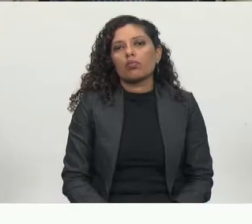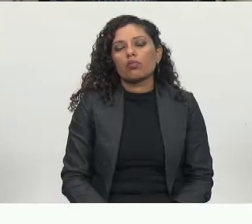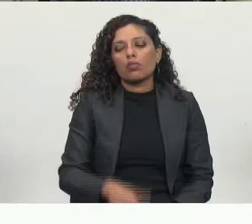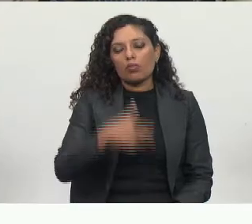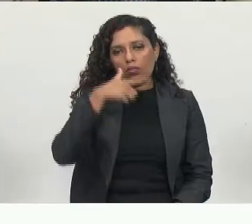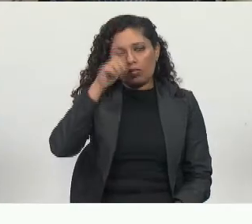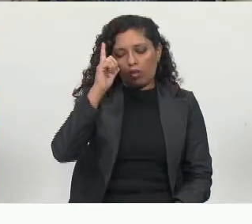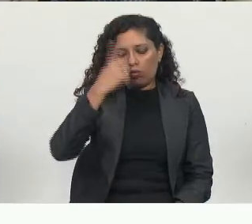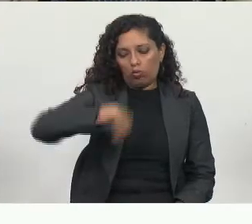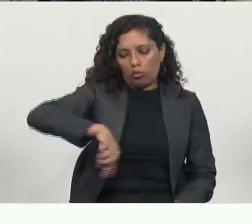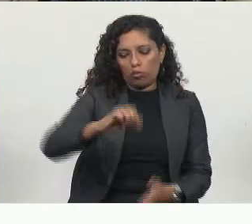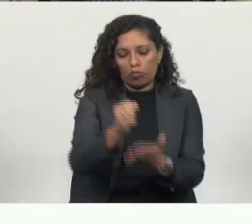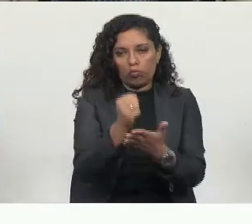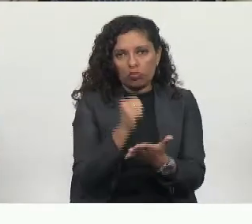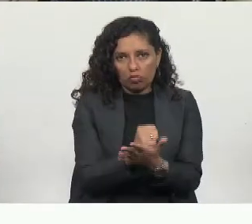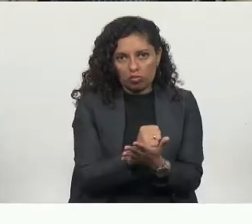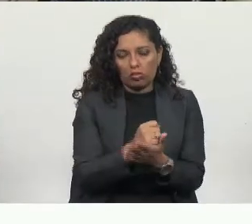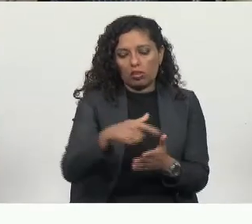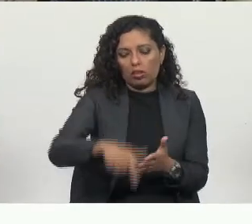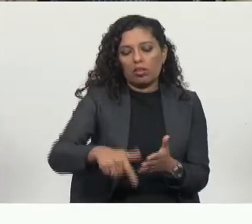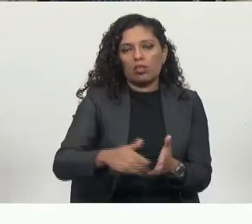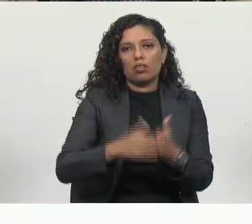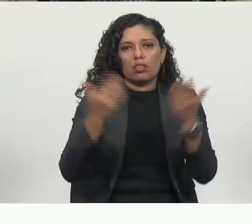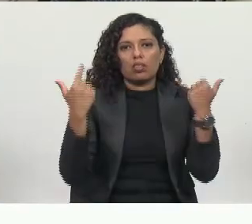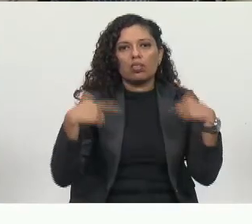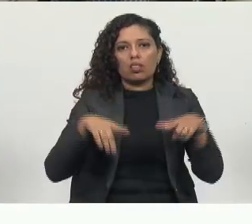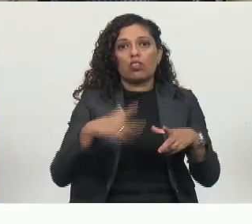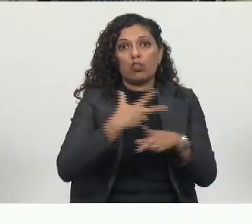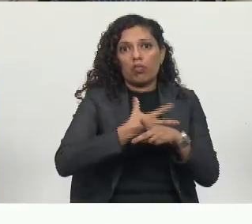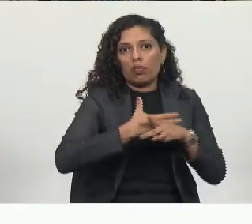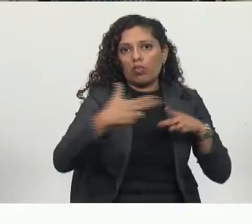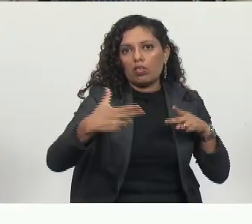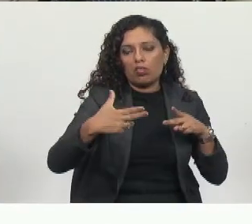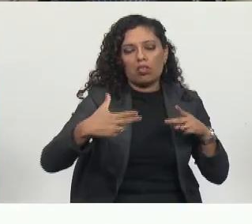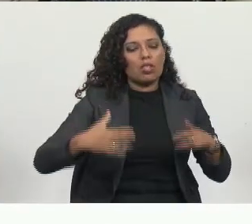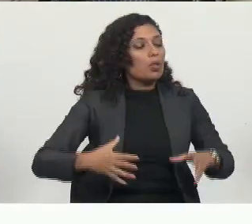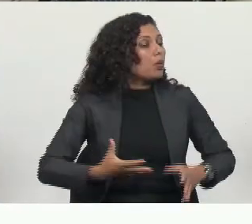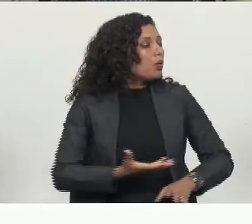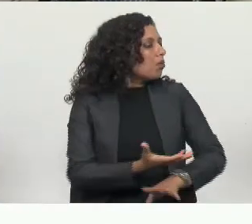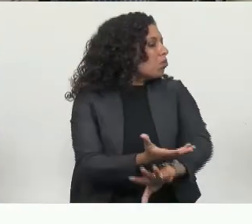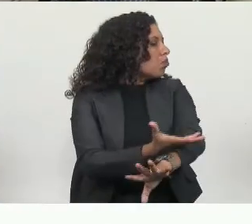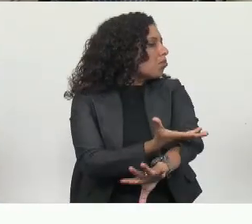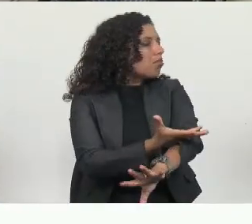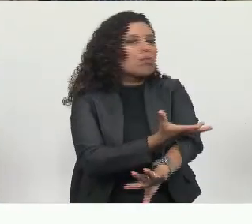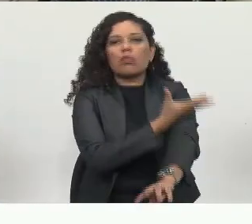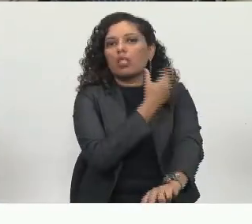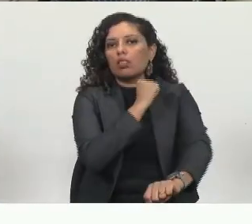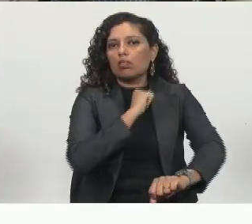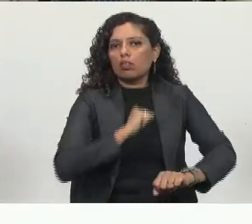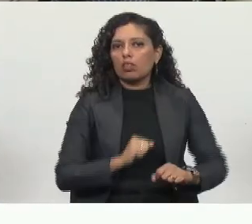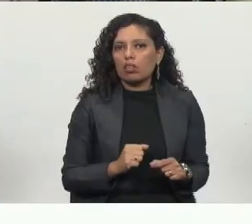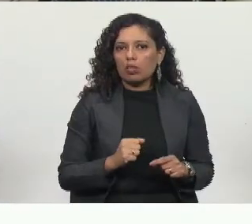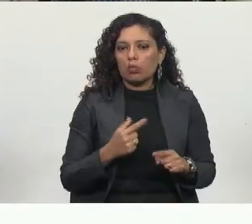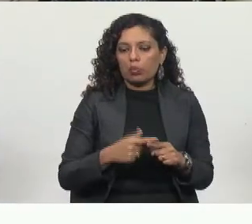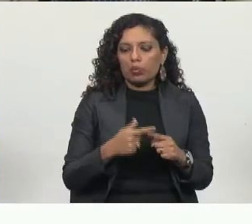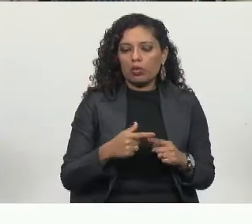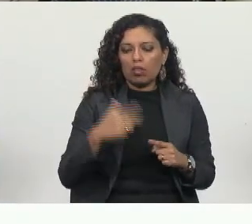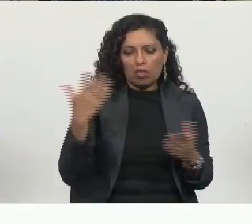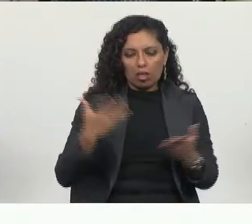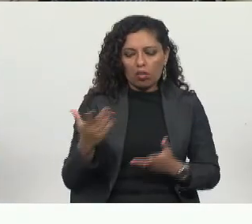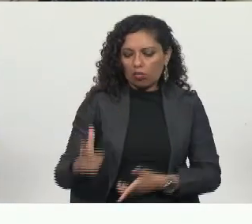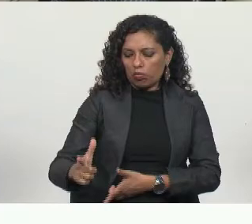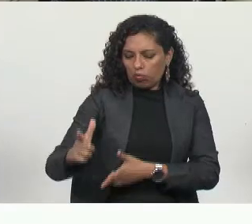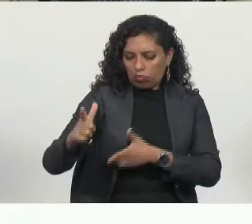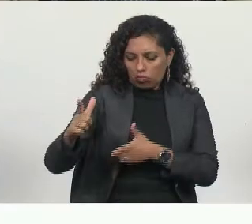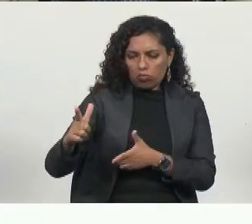Ontem nós aprovamos nessa casa uma vitória até emocionante, né? O porte de arma